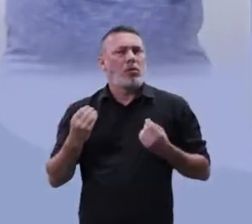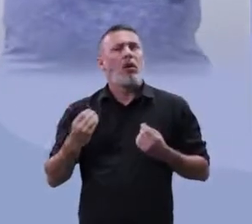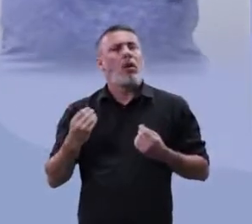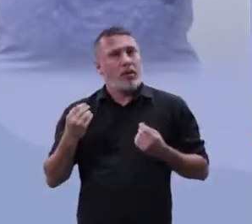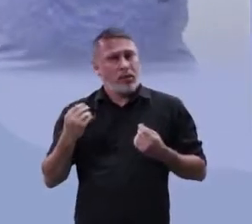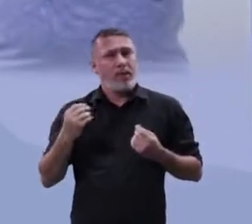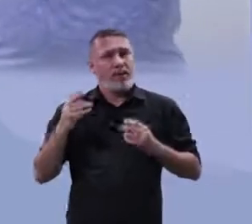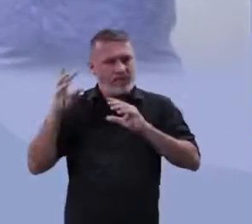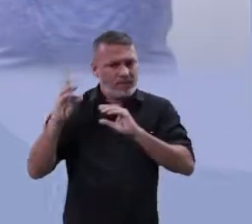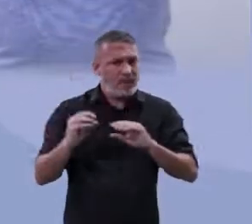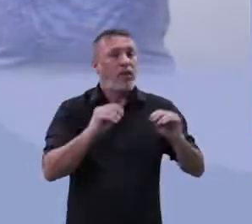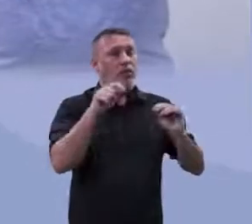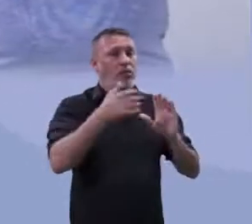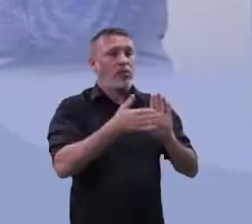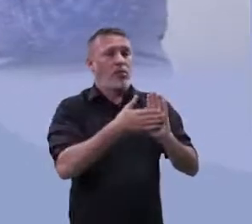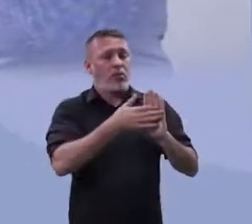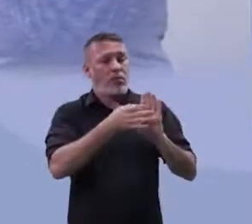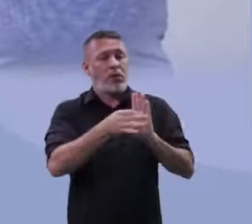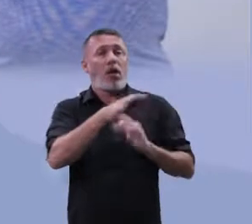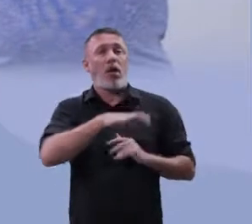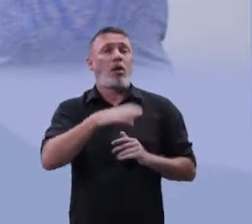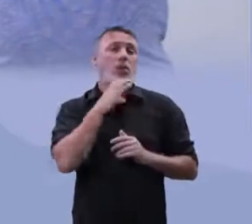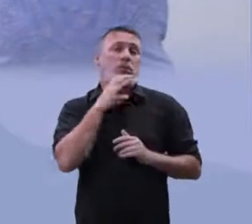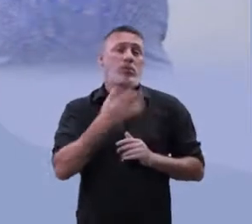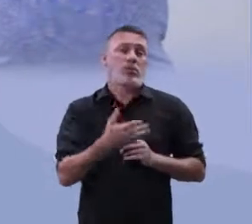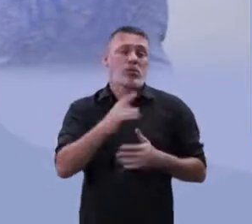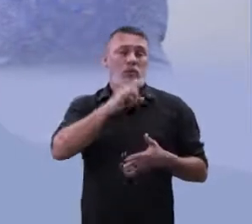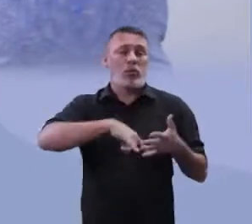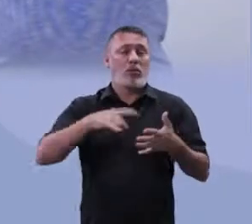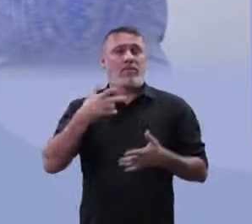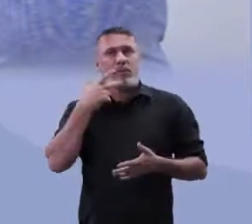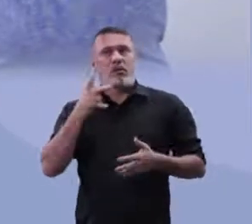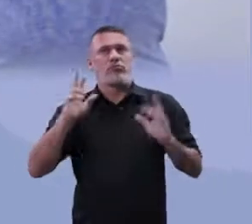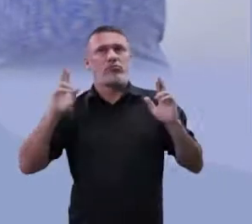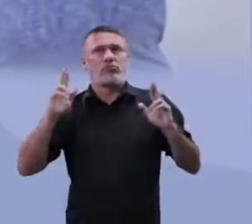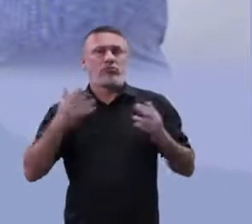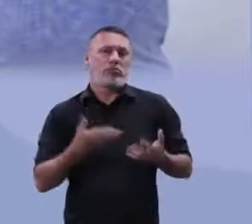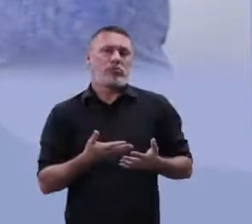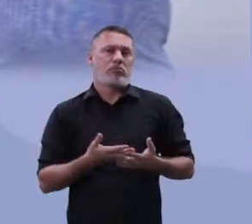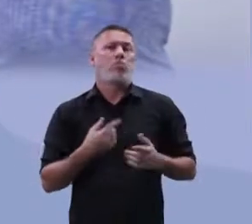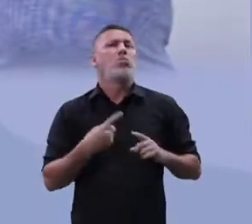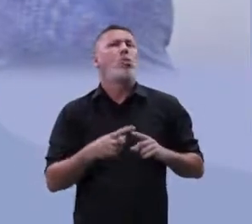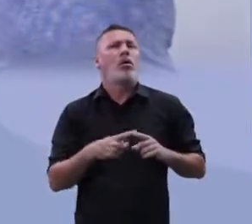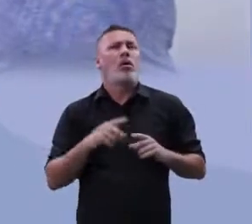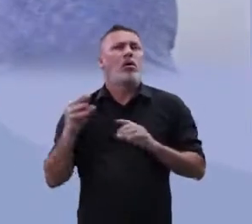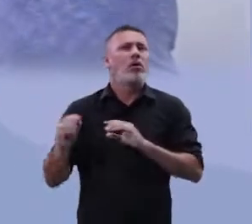como propostas ali, como área do conhecimento, no que nós falamos relativo